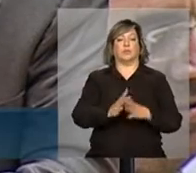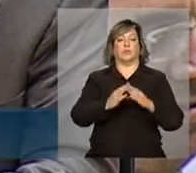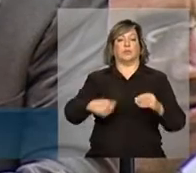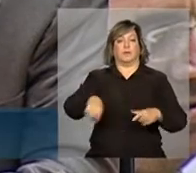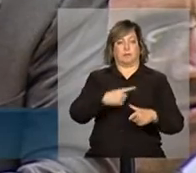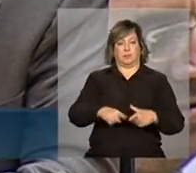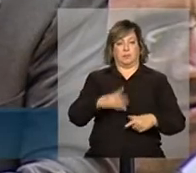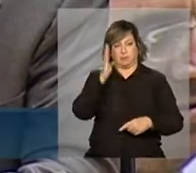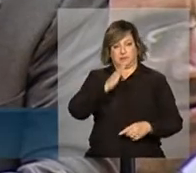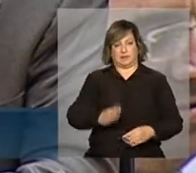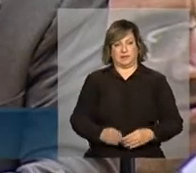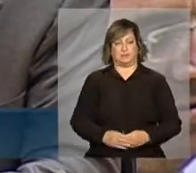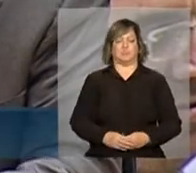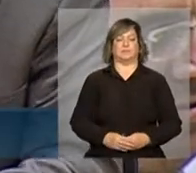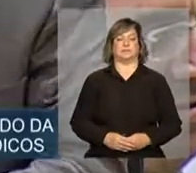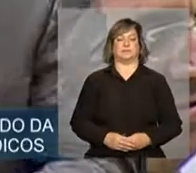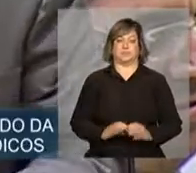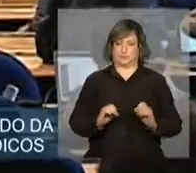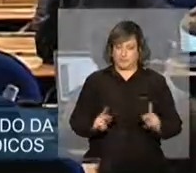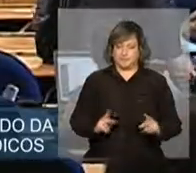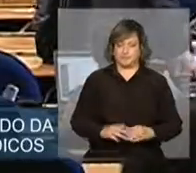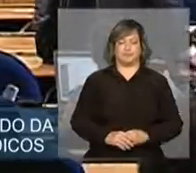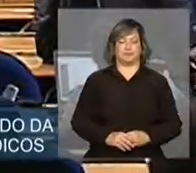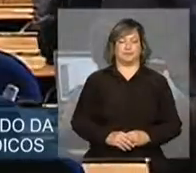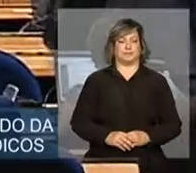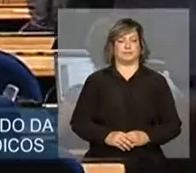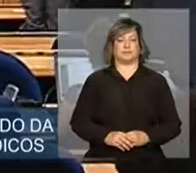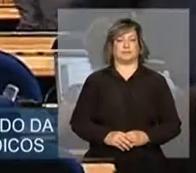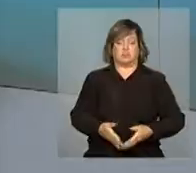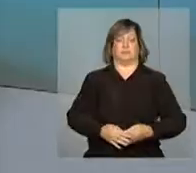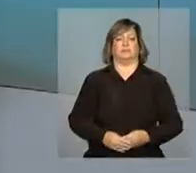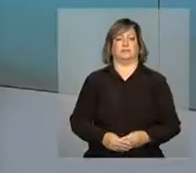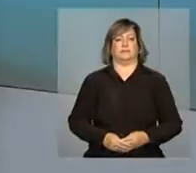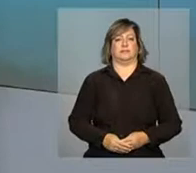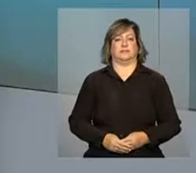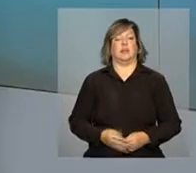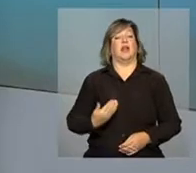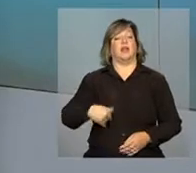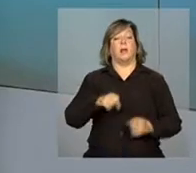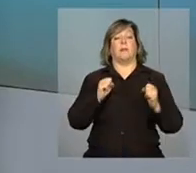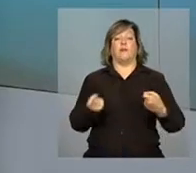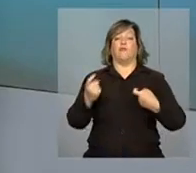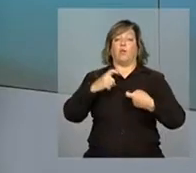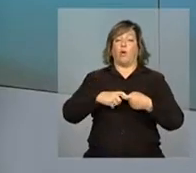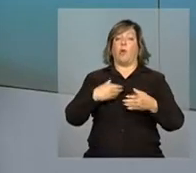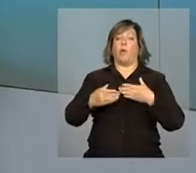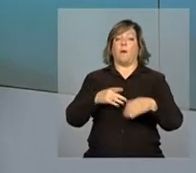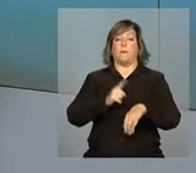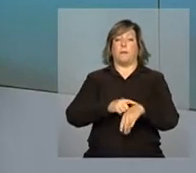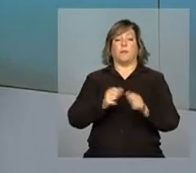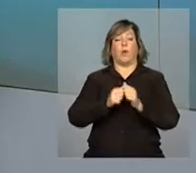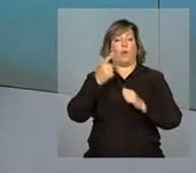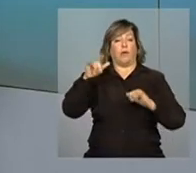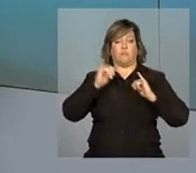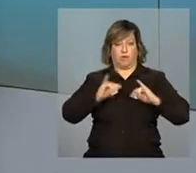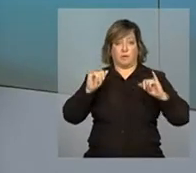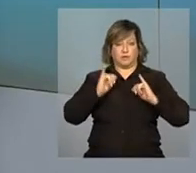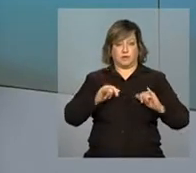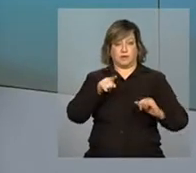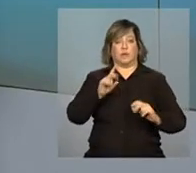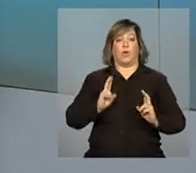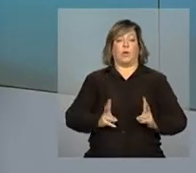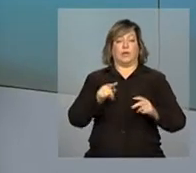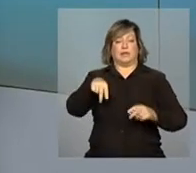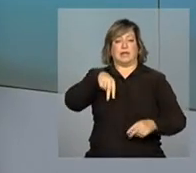círculos passar o nosso país tá bom o que nós podemos voltar a qualquer momento com outras